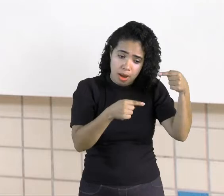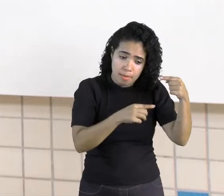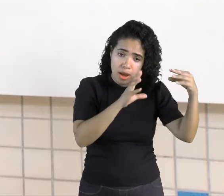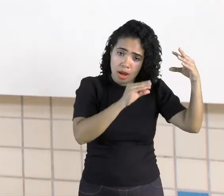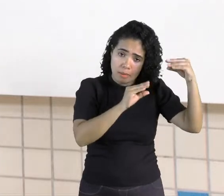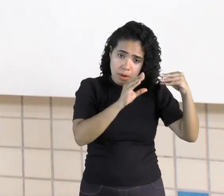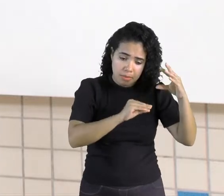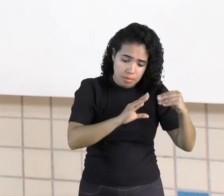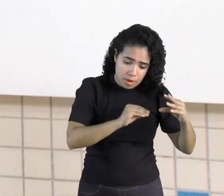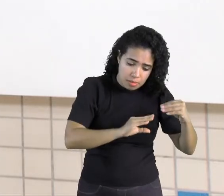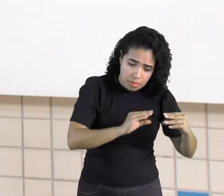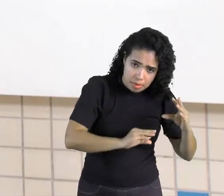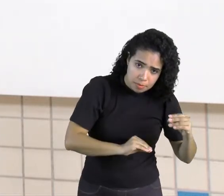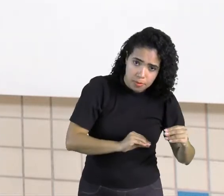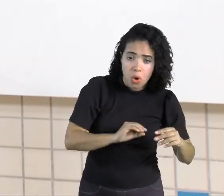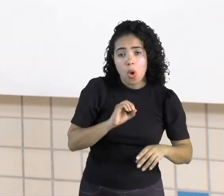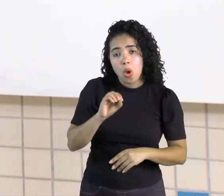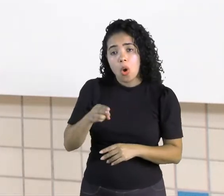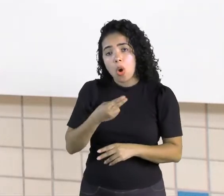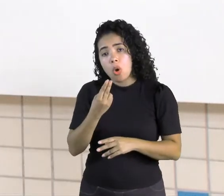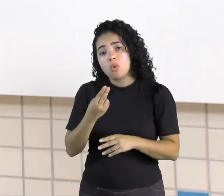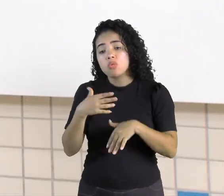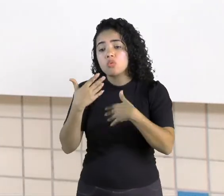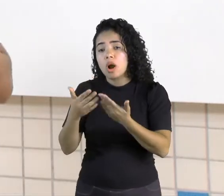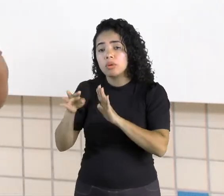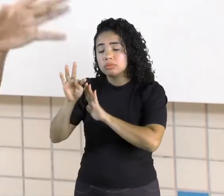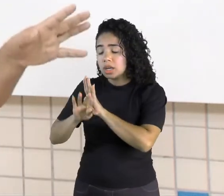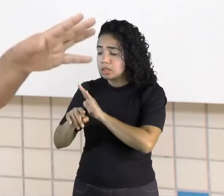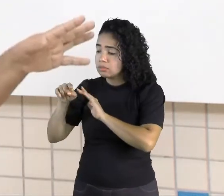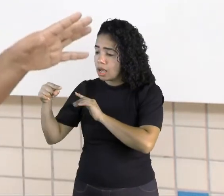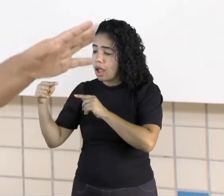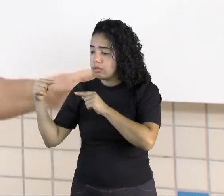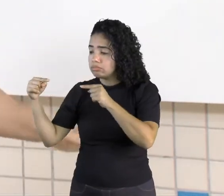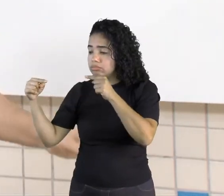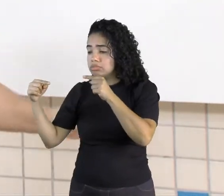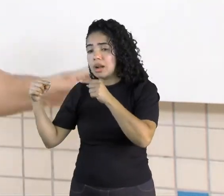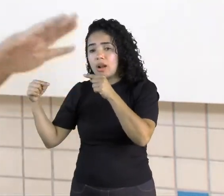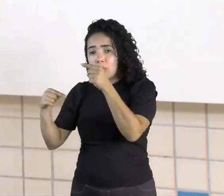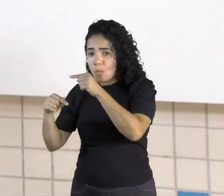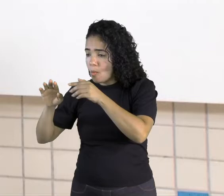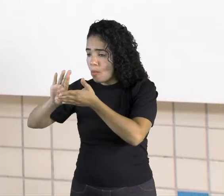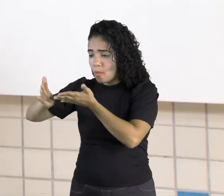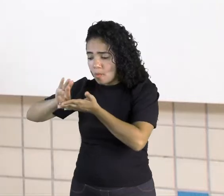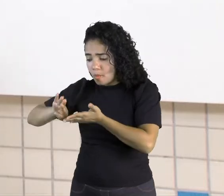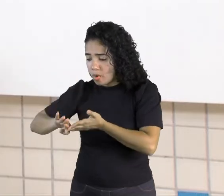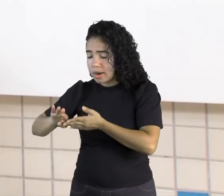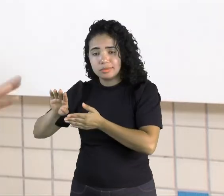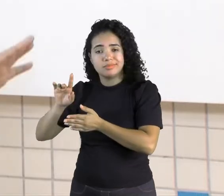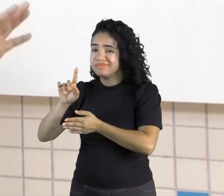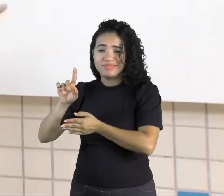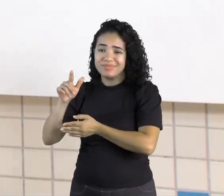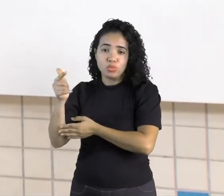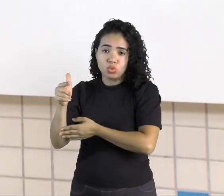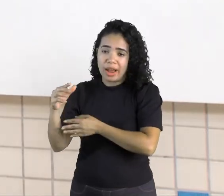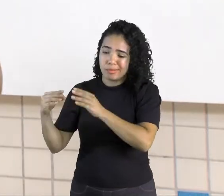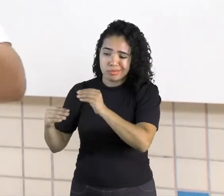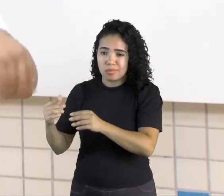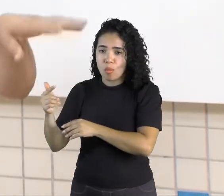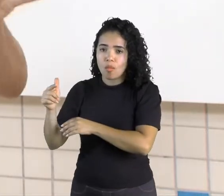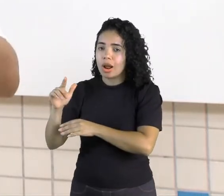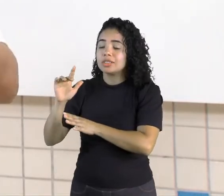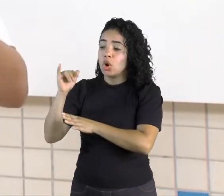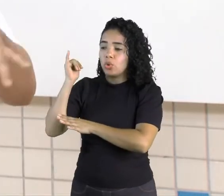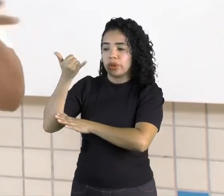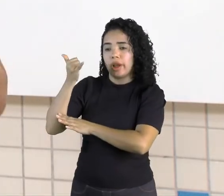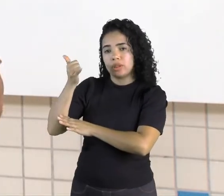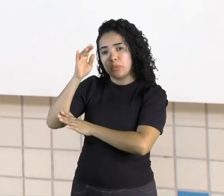outros, ou qual texto tem o discurso indireto, aonde só o narrador mesmo conta